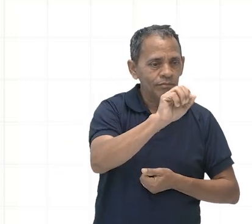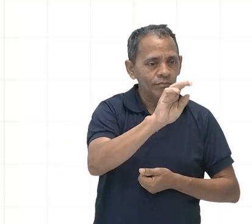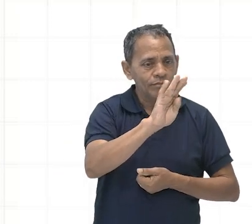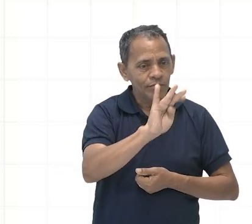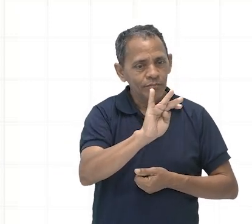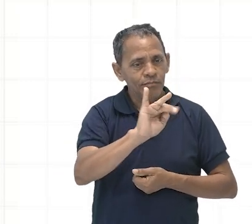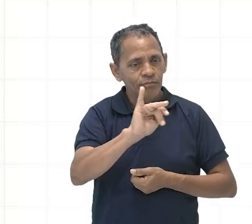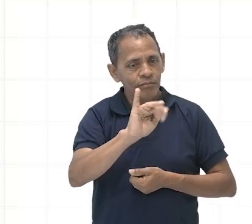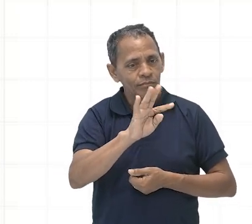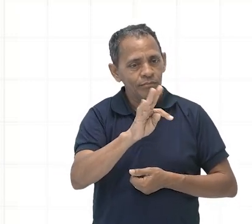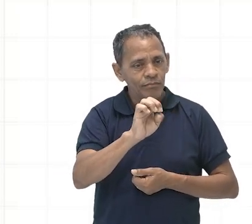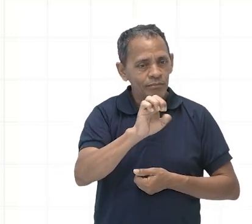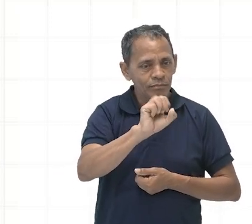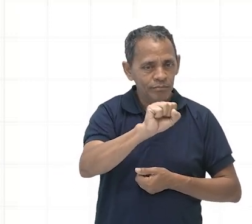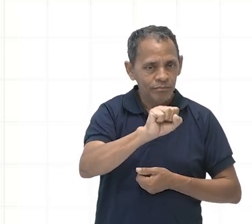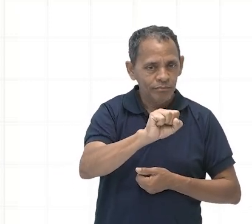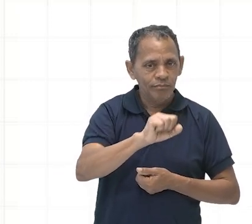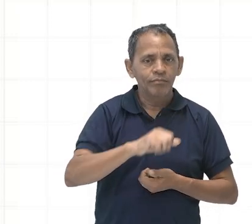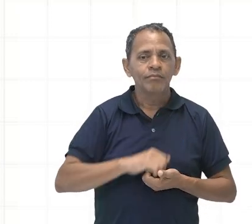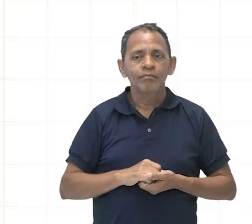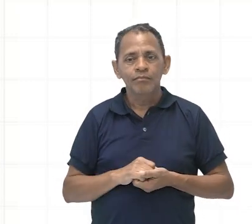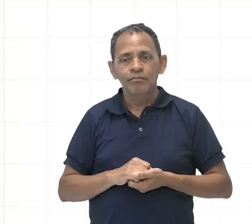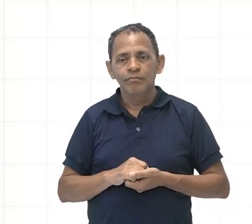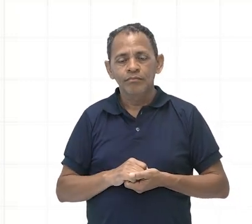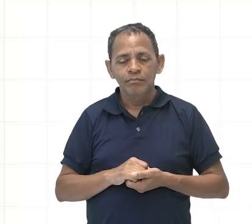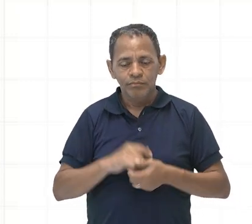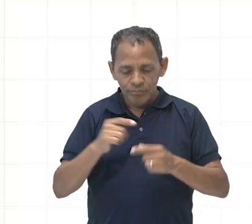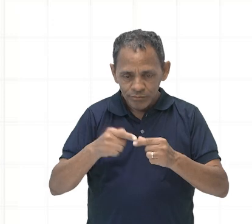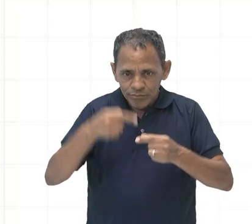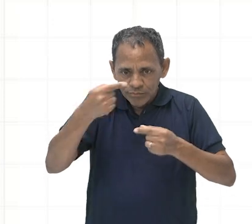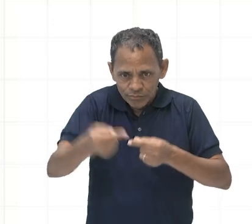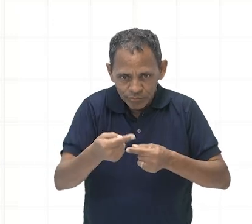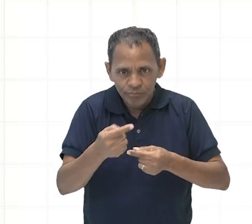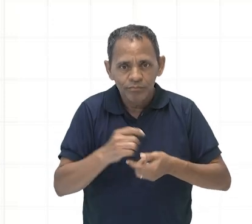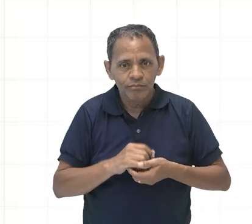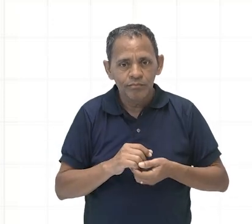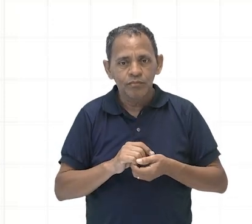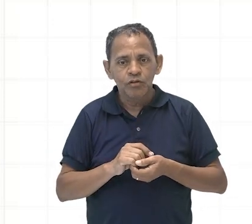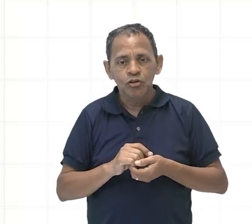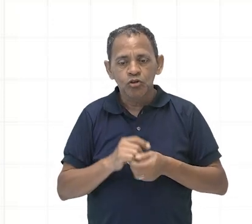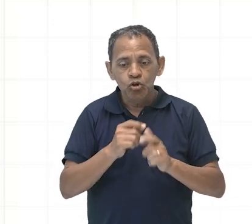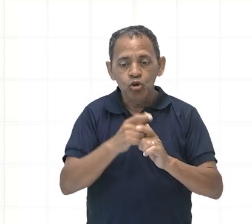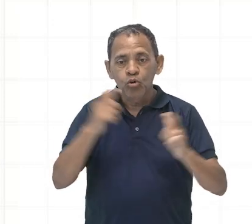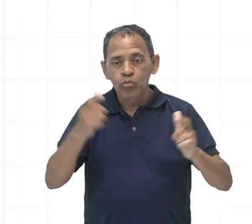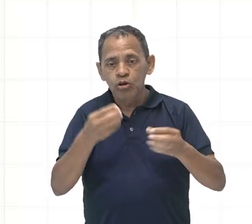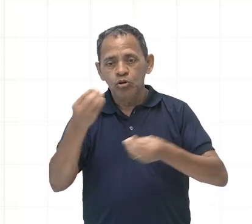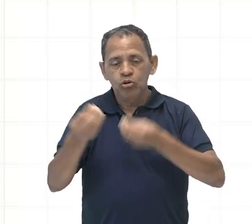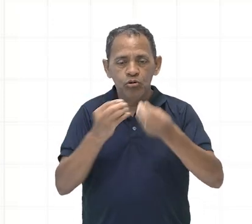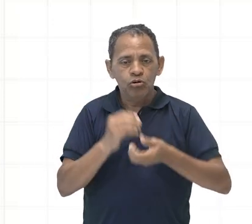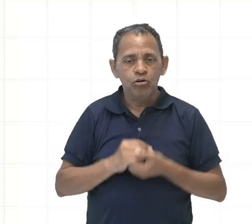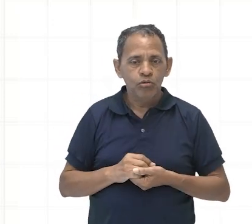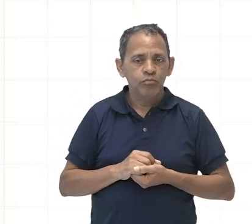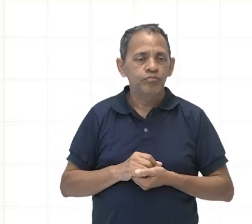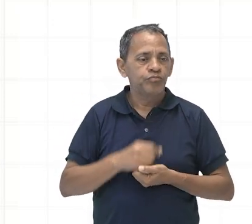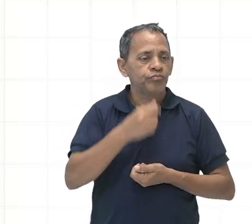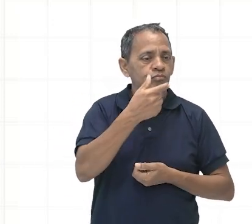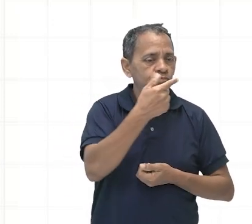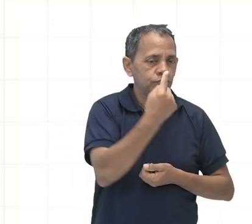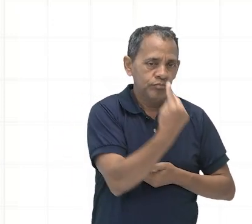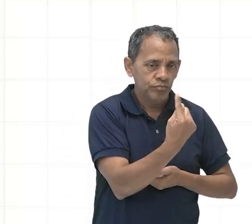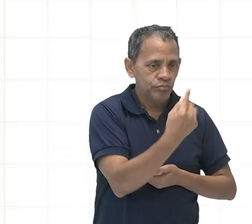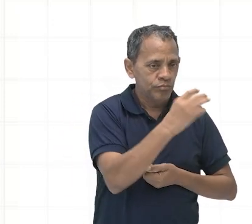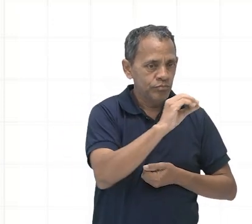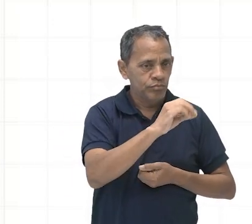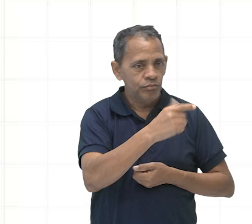1024 vezes a unidade anterior, correto? E aí, para fazer essa conta, nós vamos fazer o